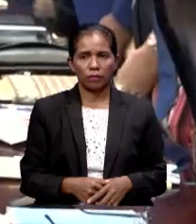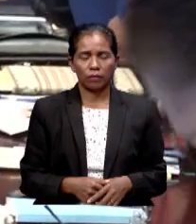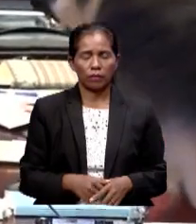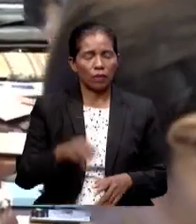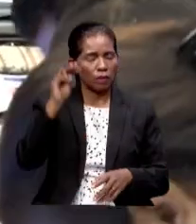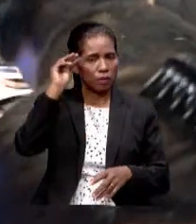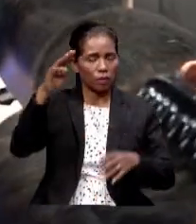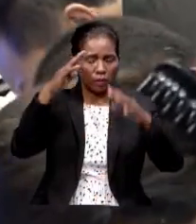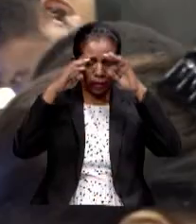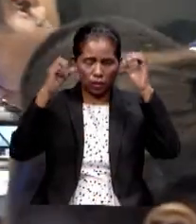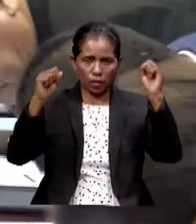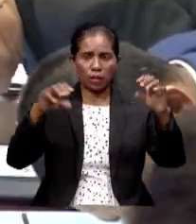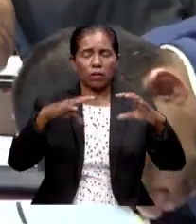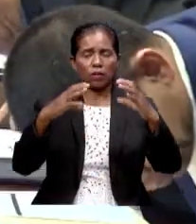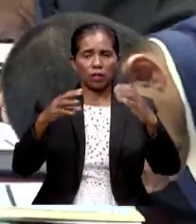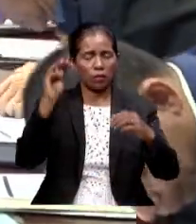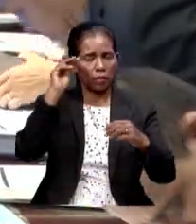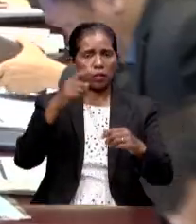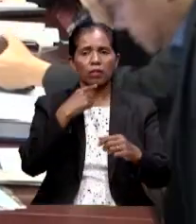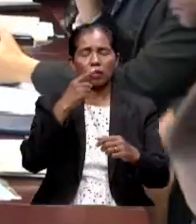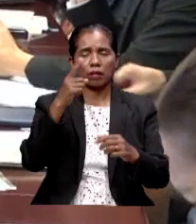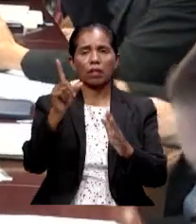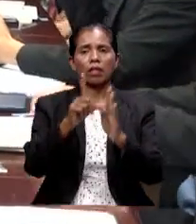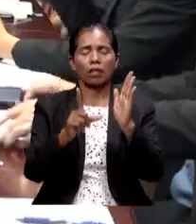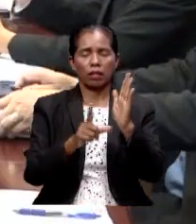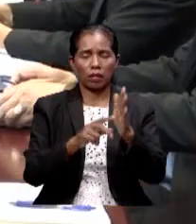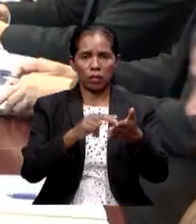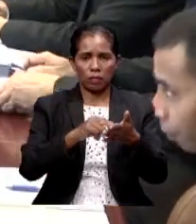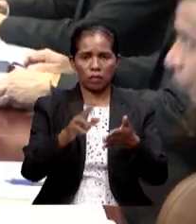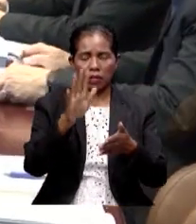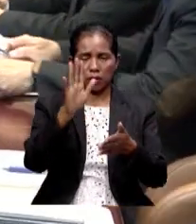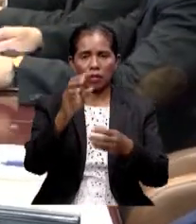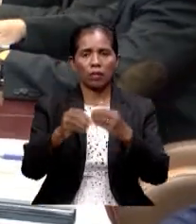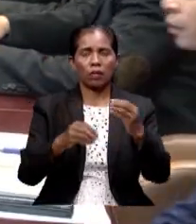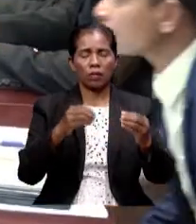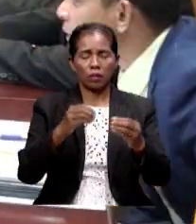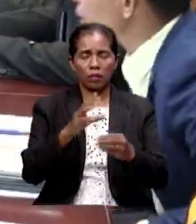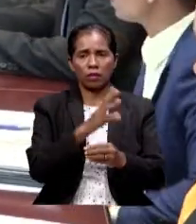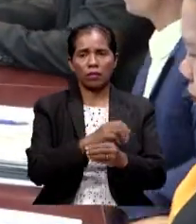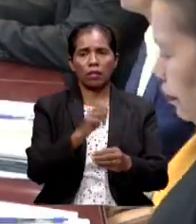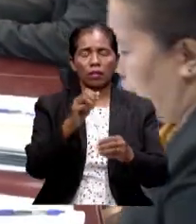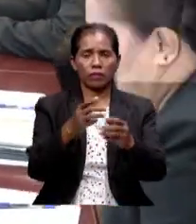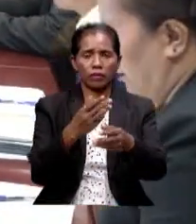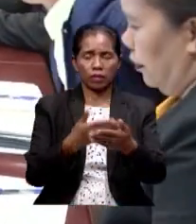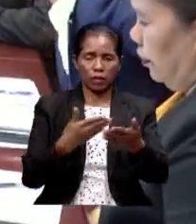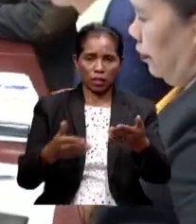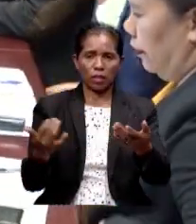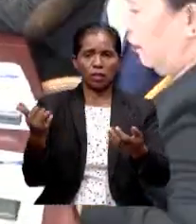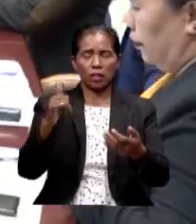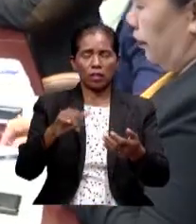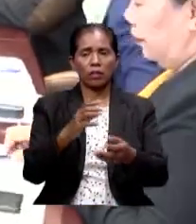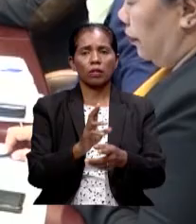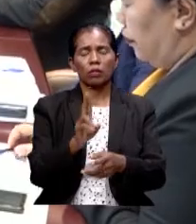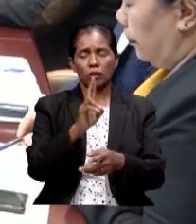Ministro Presidente e Conselho Ministro Ateten lei nebe antes ne número lima com a ba componente armas brancas com a ba prática